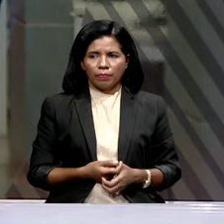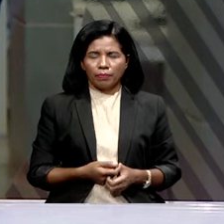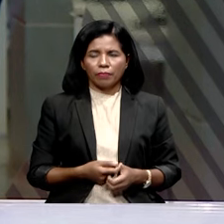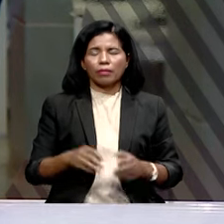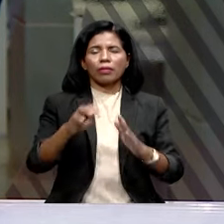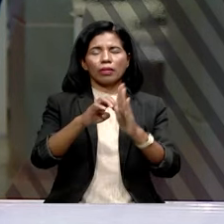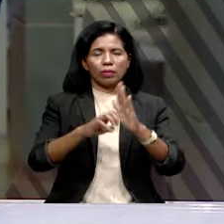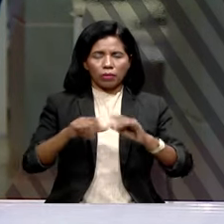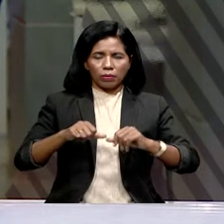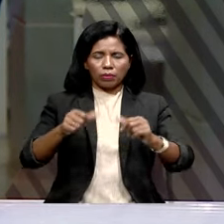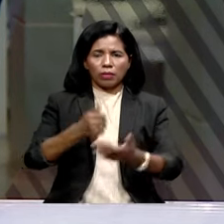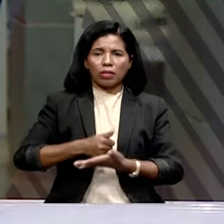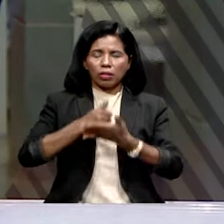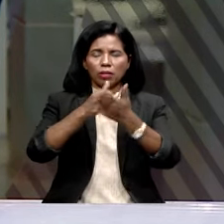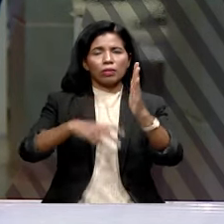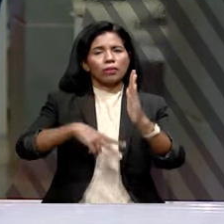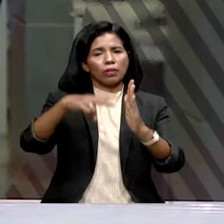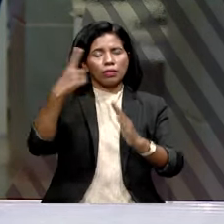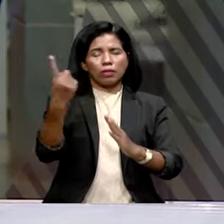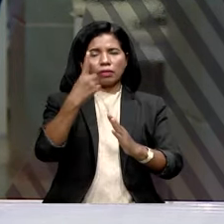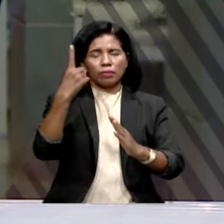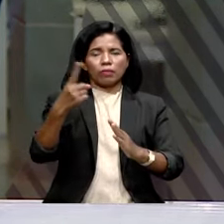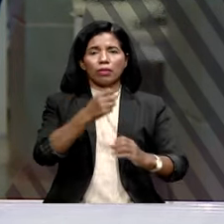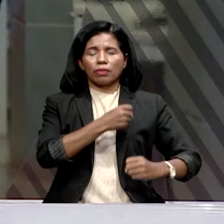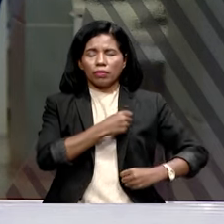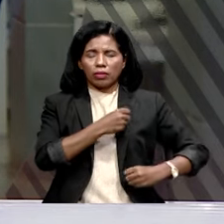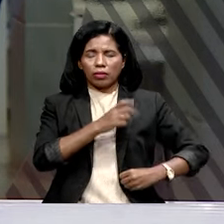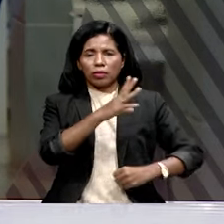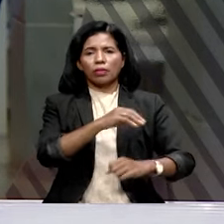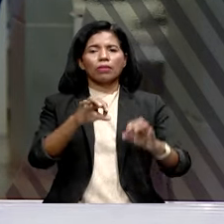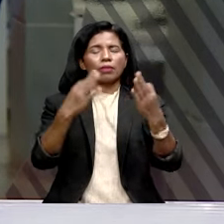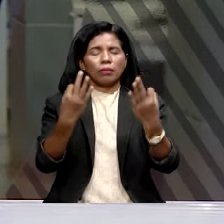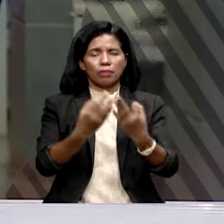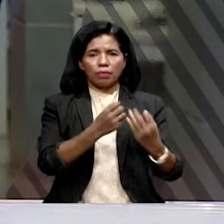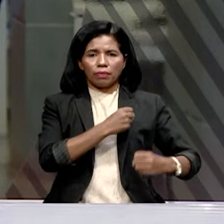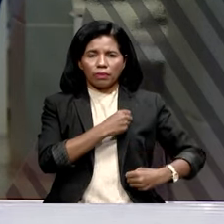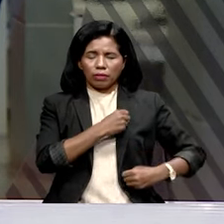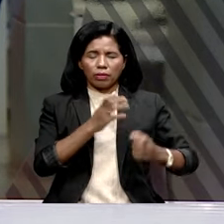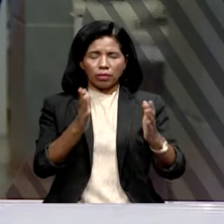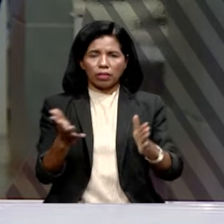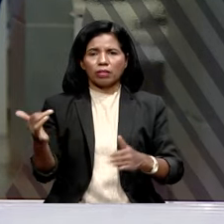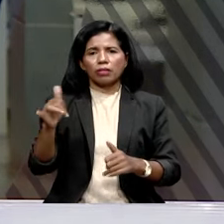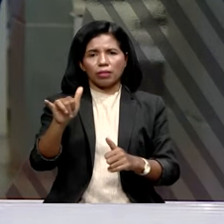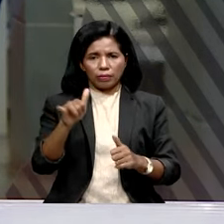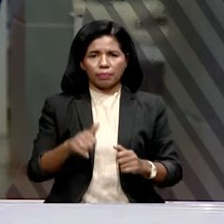Estado se continua apoia no valoriza na fate Valentil, no família Valentil Sira.